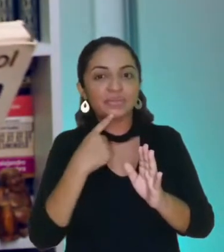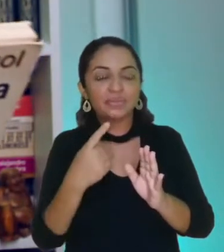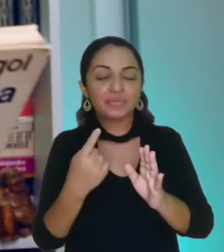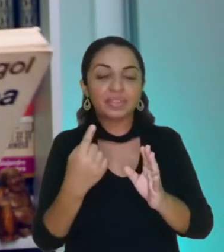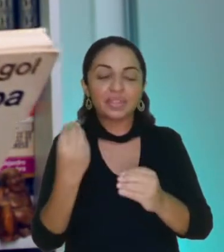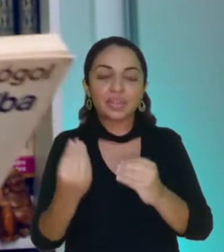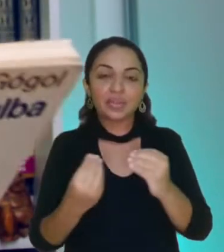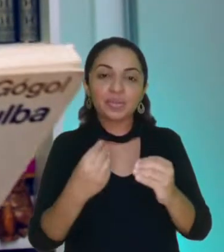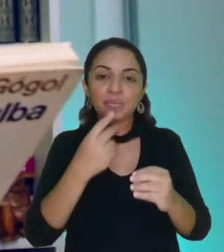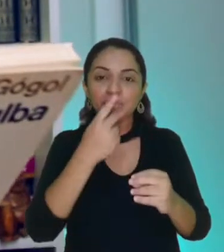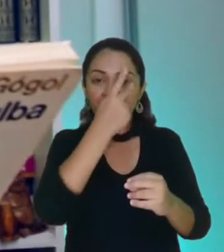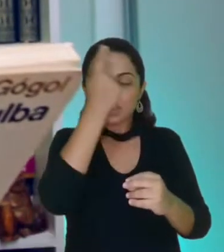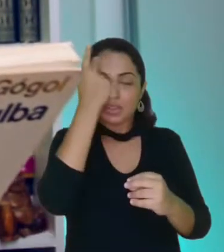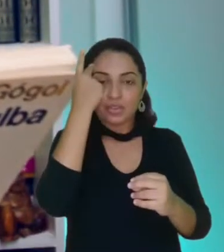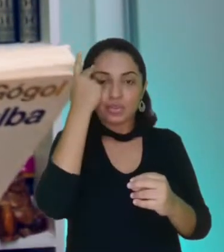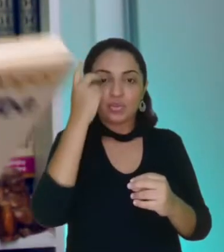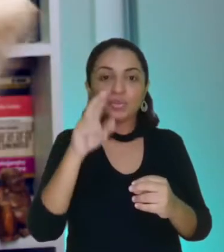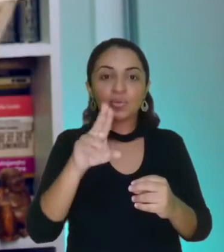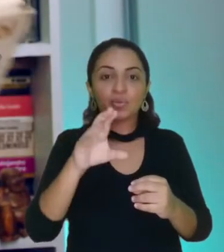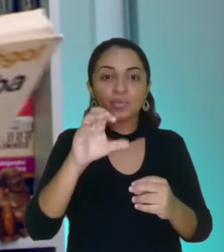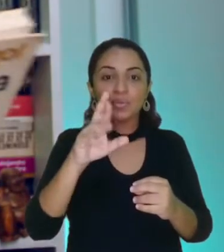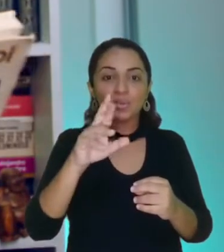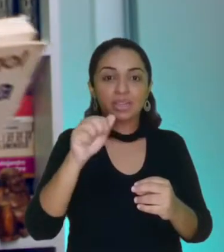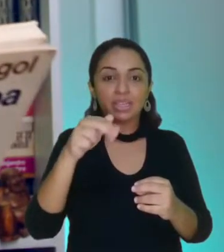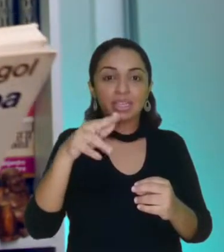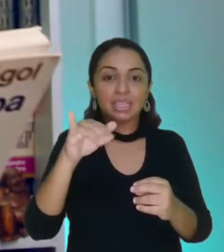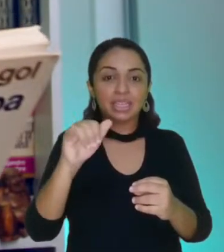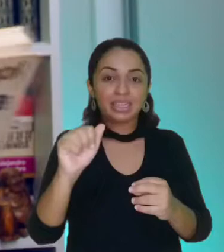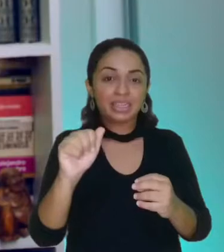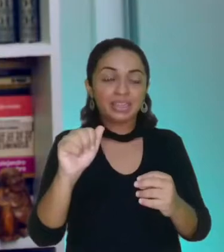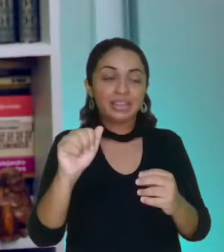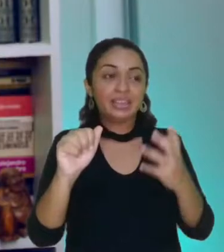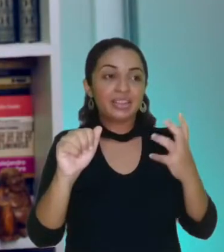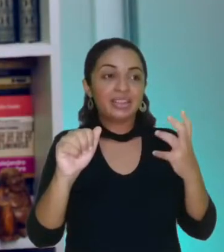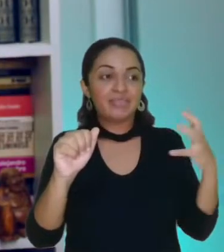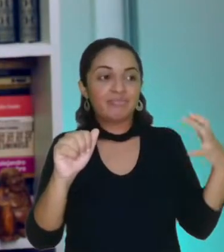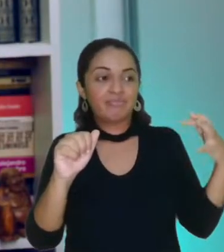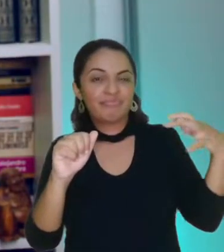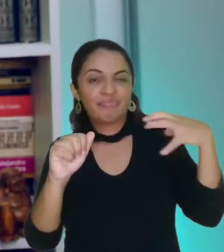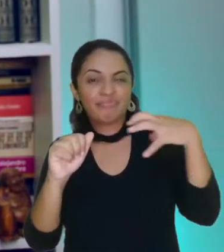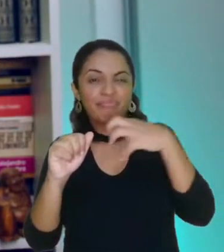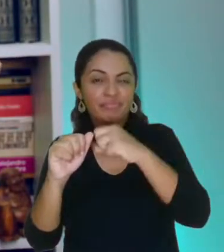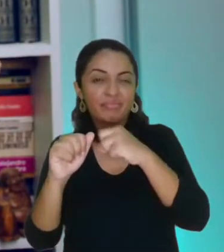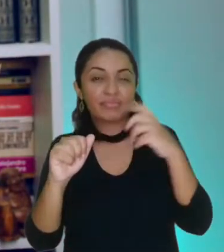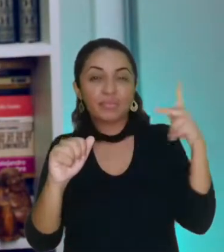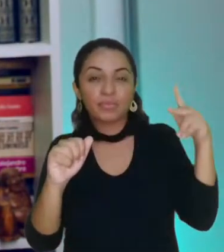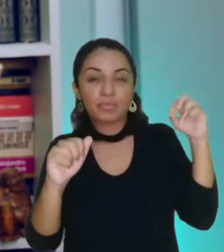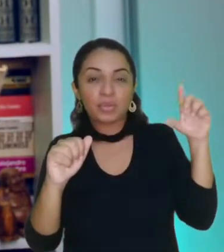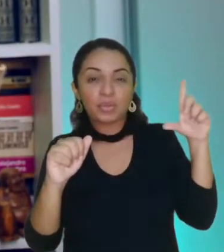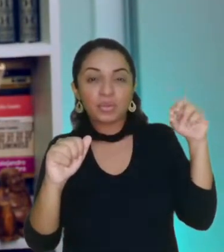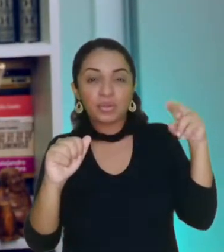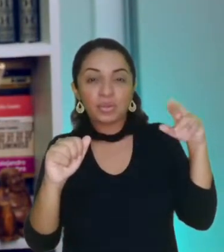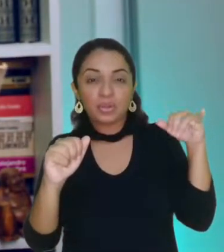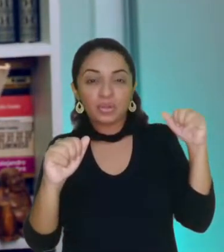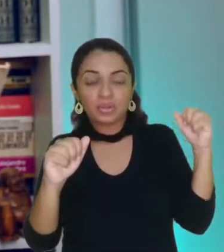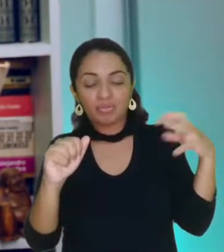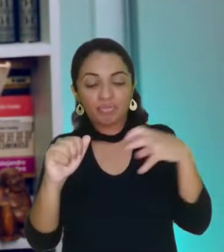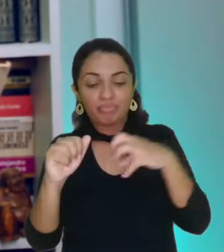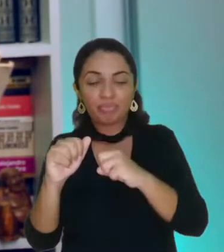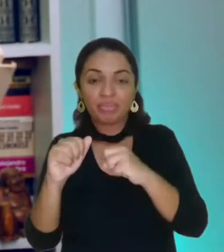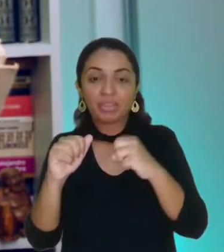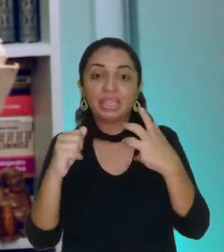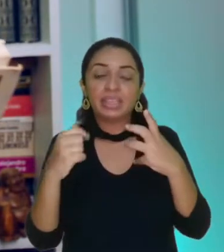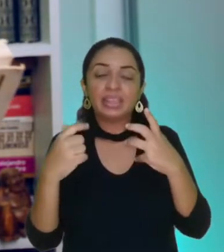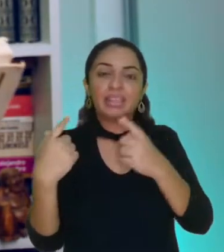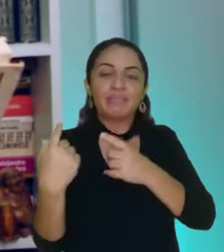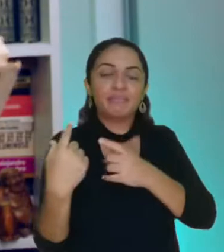heróica luta do povo ucraniano contra os invasores poloneses. A natureza poderosa e selvagem dos cossacos, camponeses russos, que colonizaram